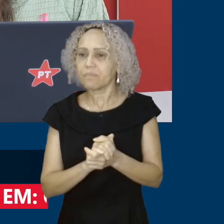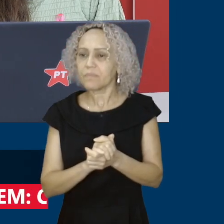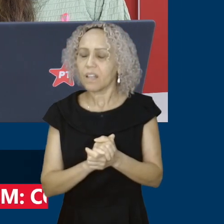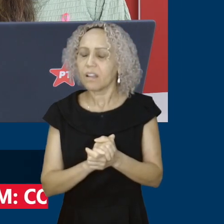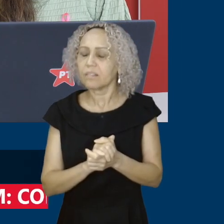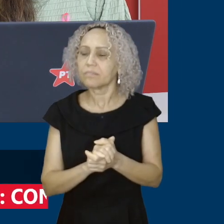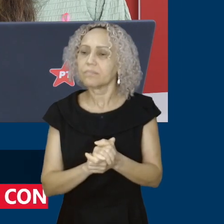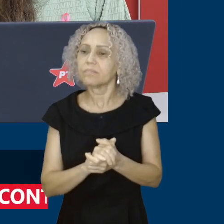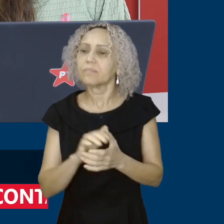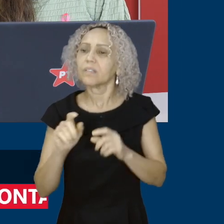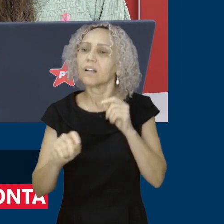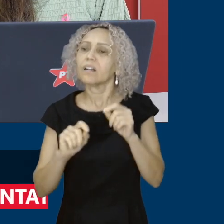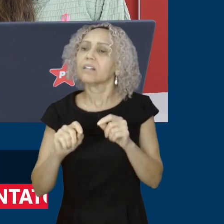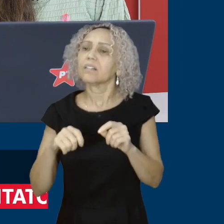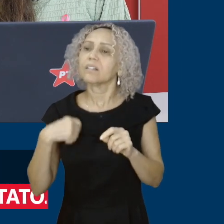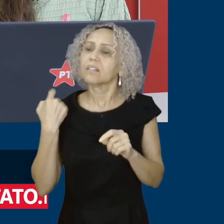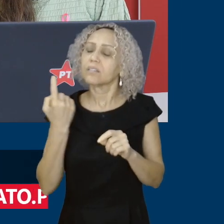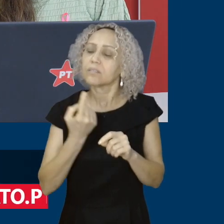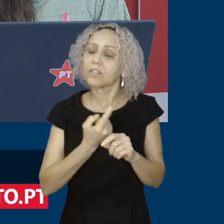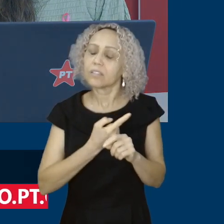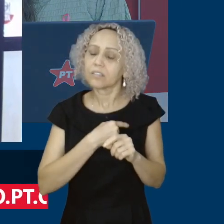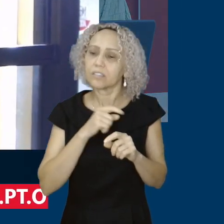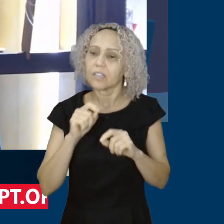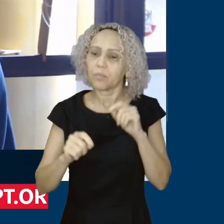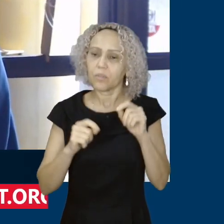Então, Amanda, nós estamos assistindo